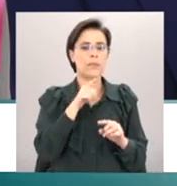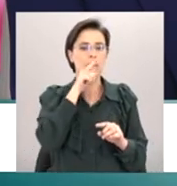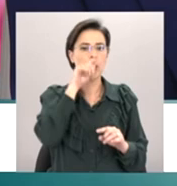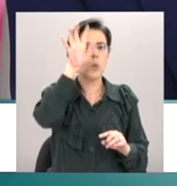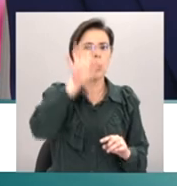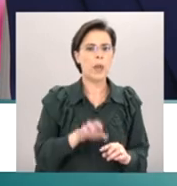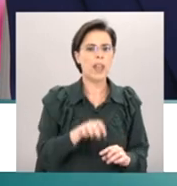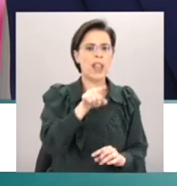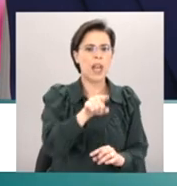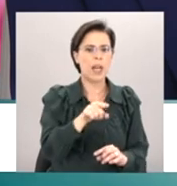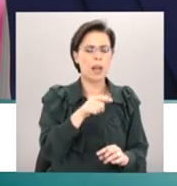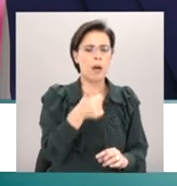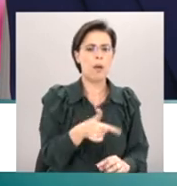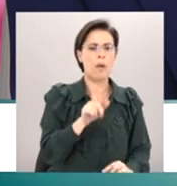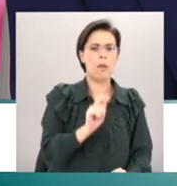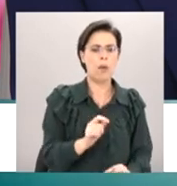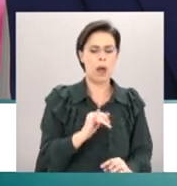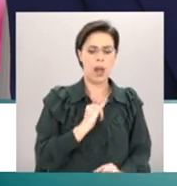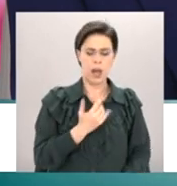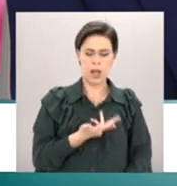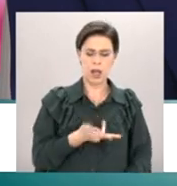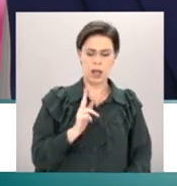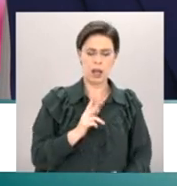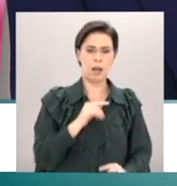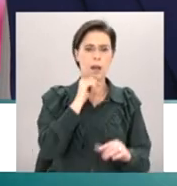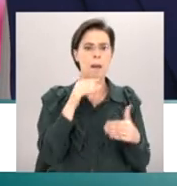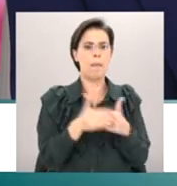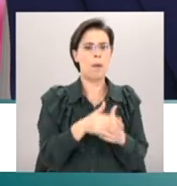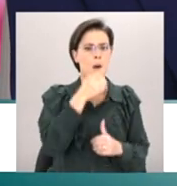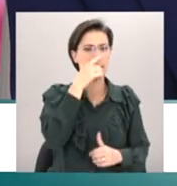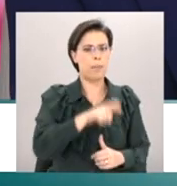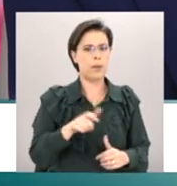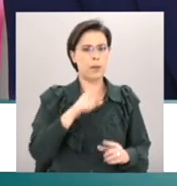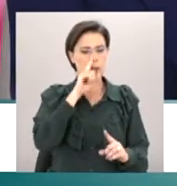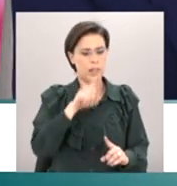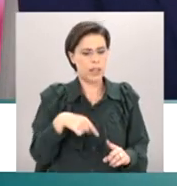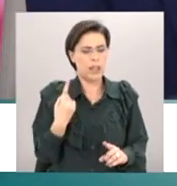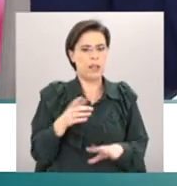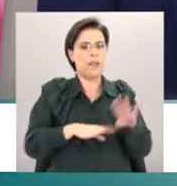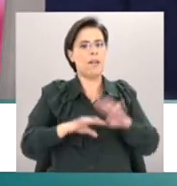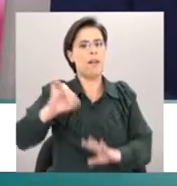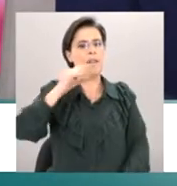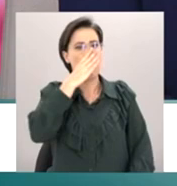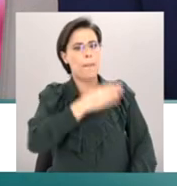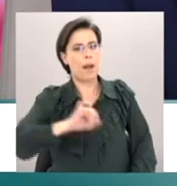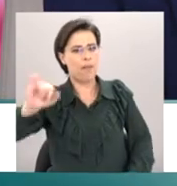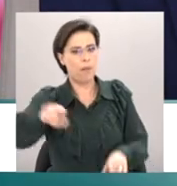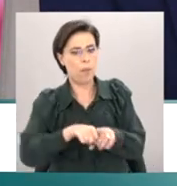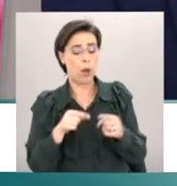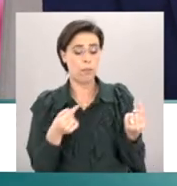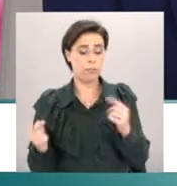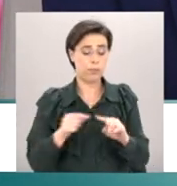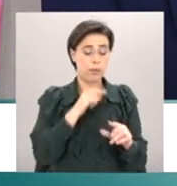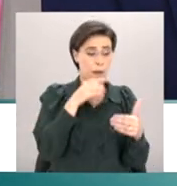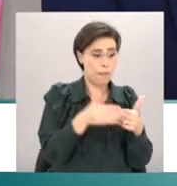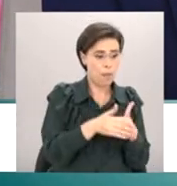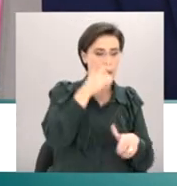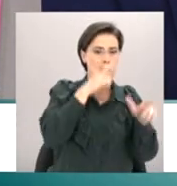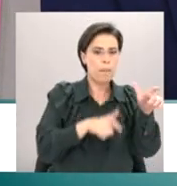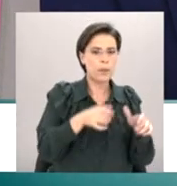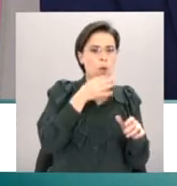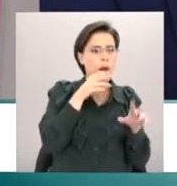do bloco de esquerda que esse dica legal teria morto pessoas se tivesse aplicado a sua política porque discutir e usar mortos